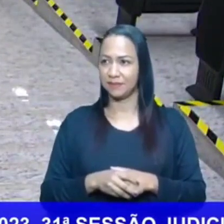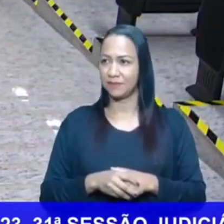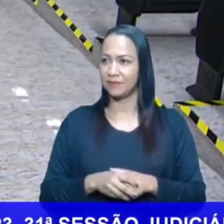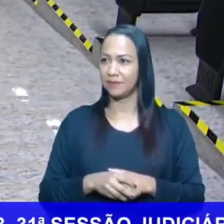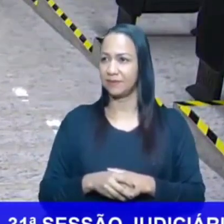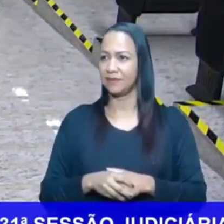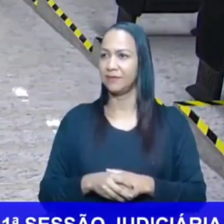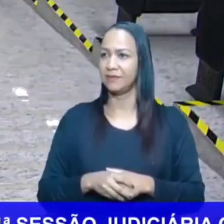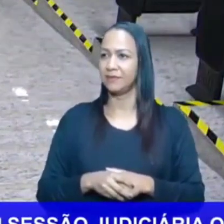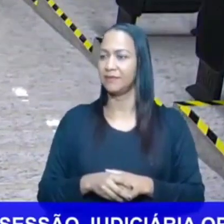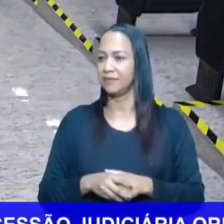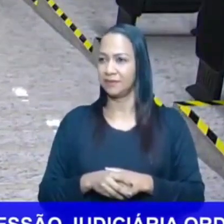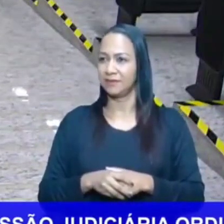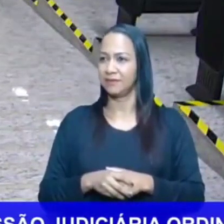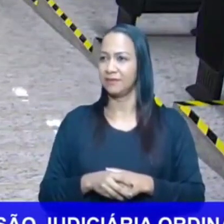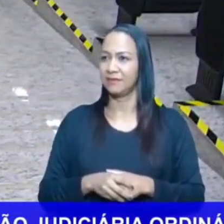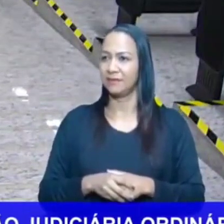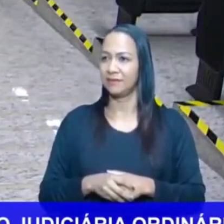Ok.